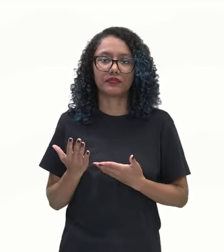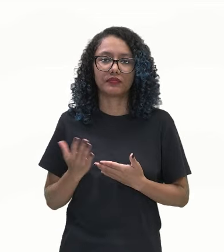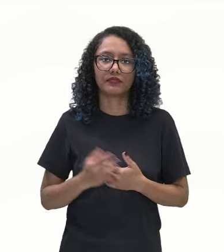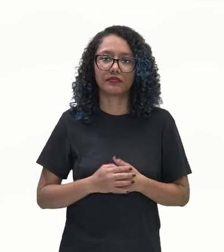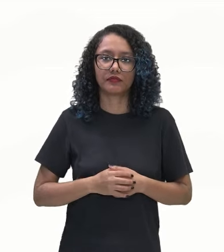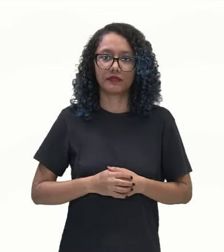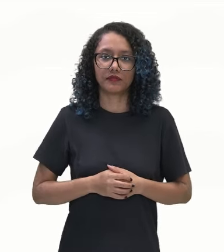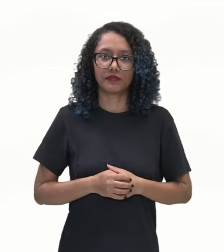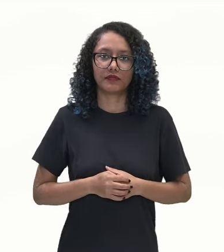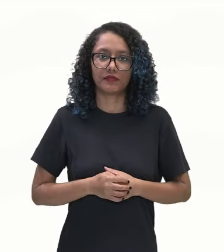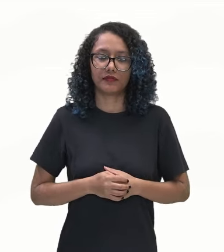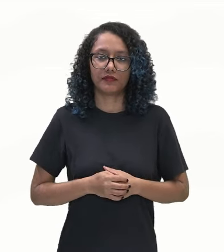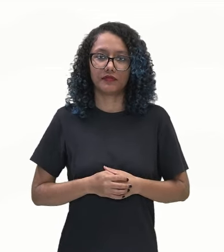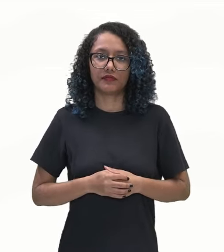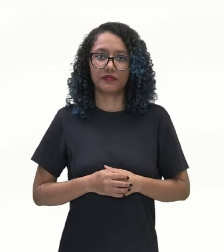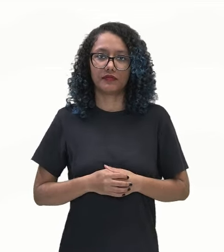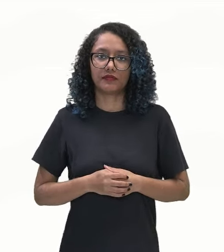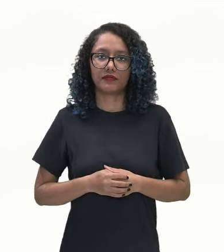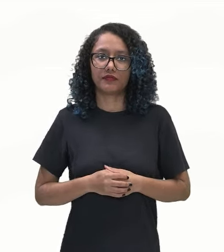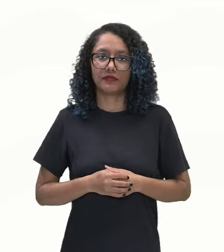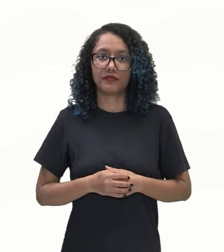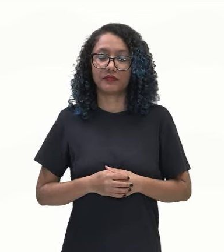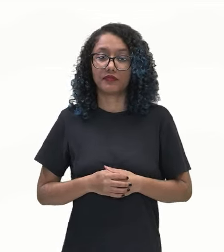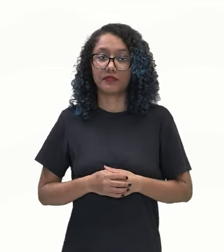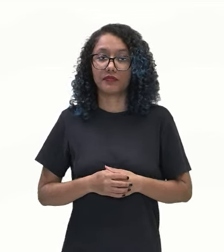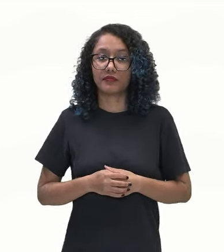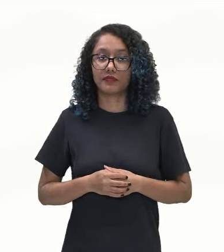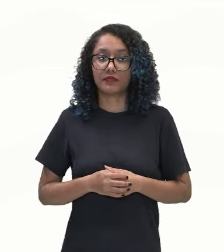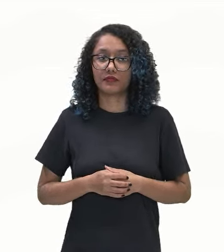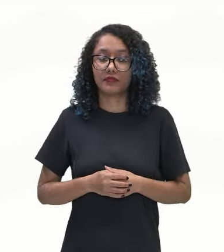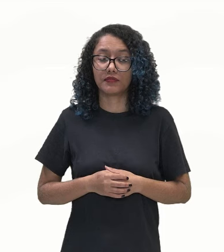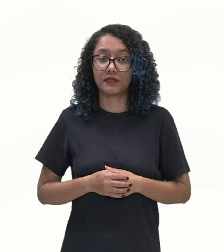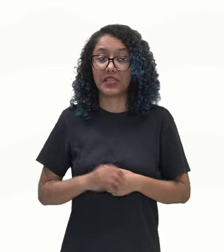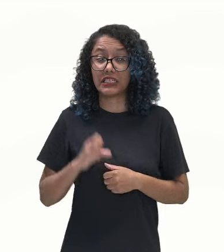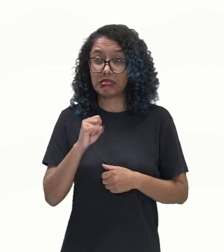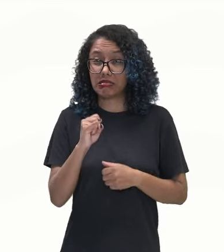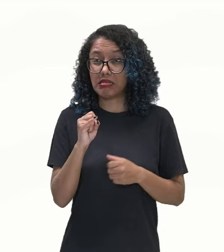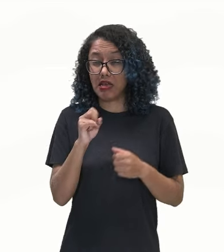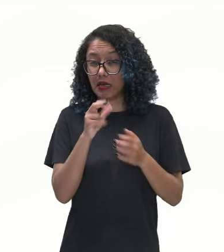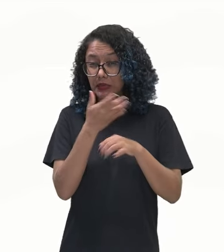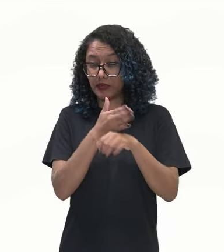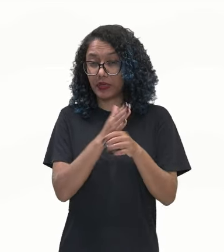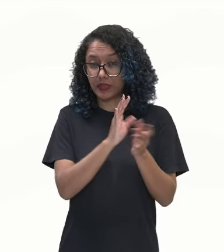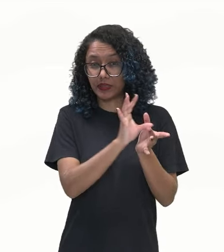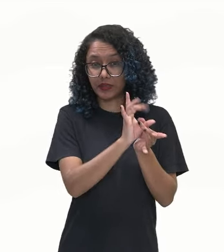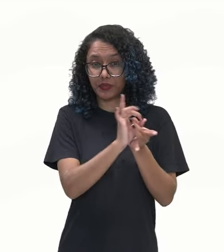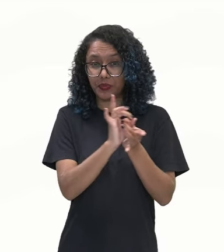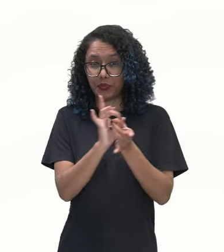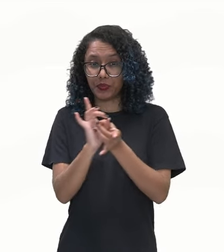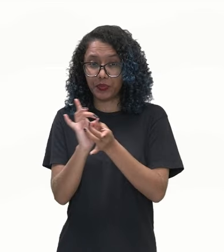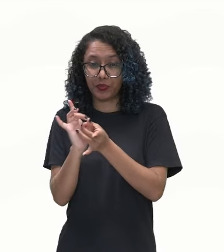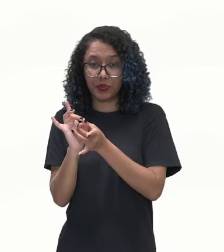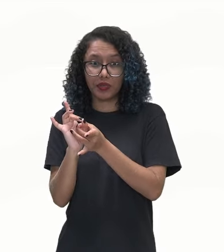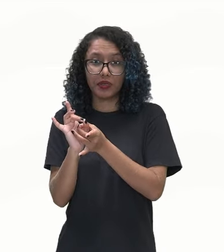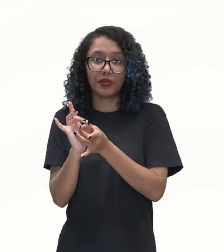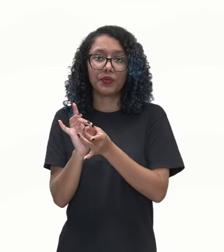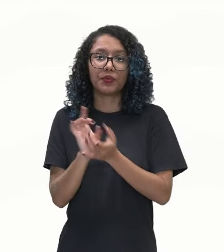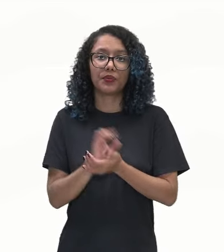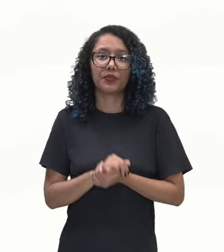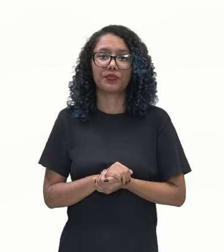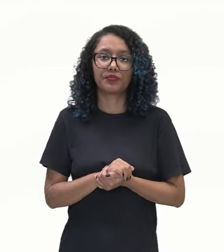porém, integrando essas práticas, estas práticas, into, em, né? Dentro de, in,